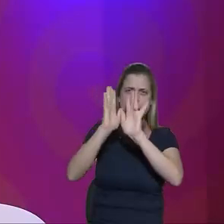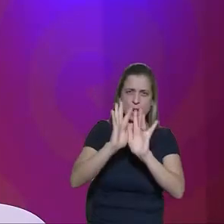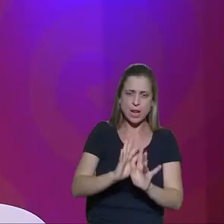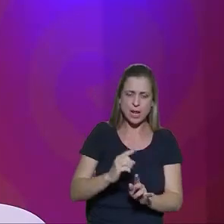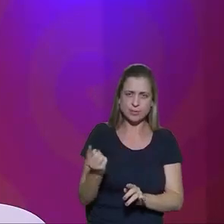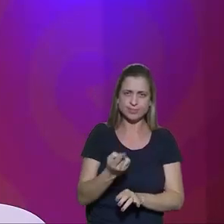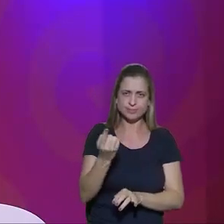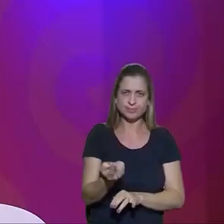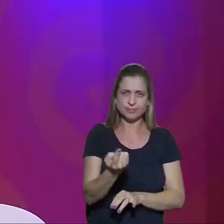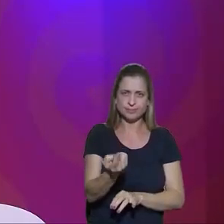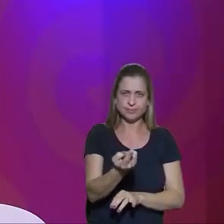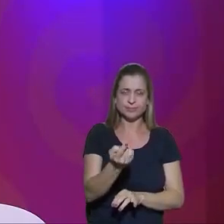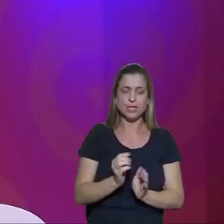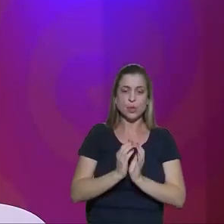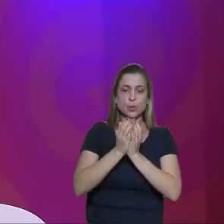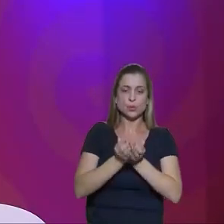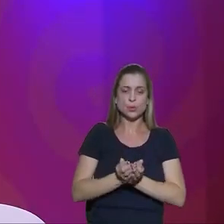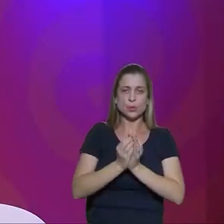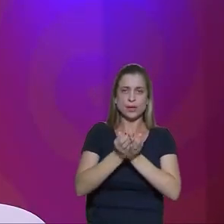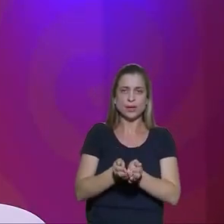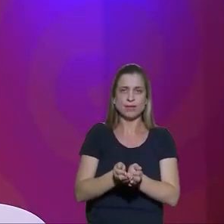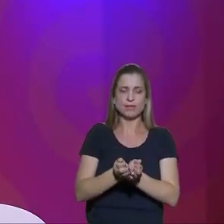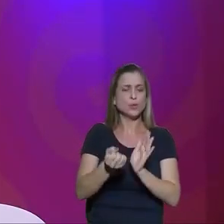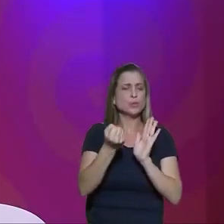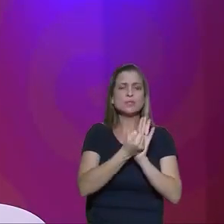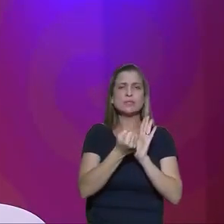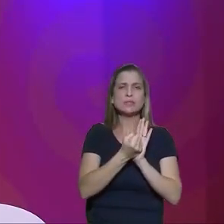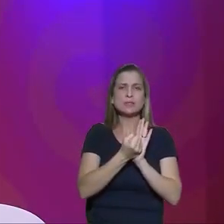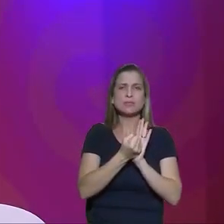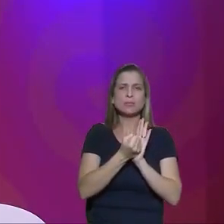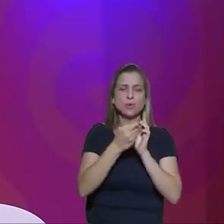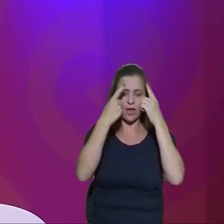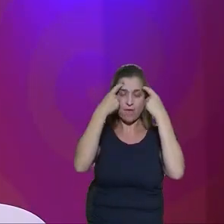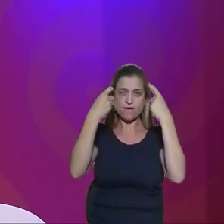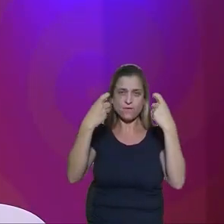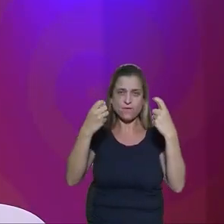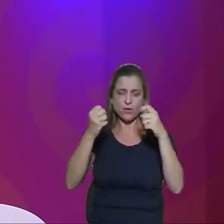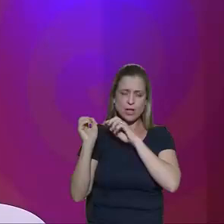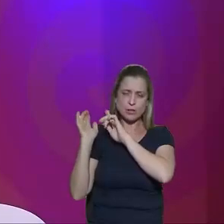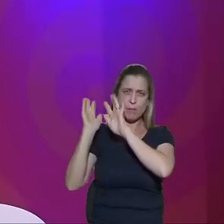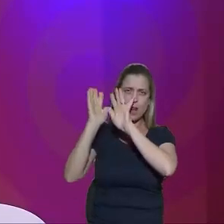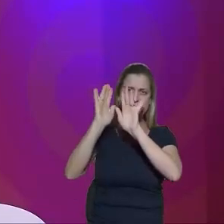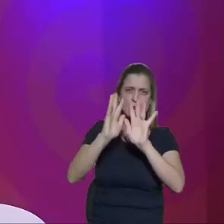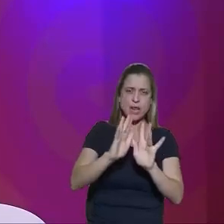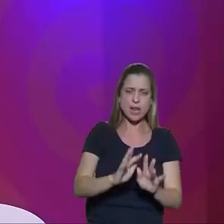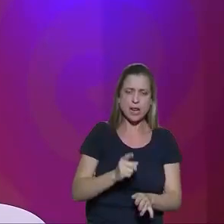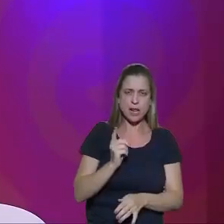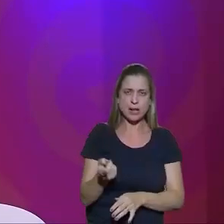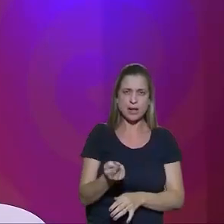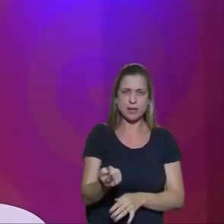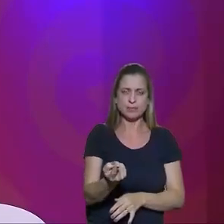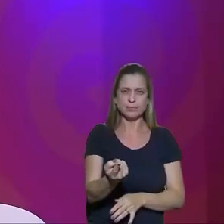do navio tumbeiro, símbolo da continuidade exitosa da violência da invasão eterna,